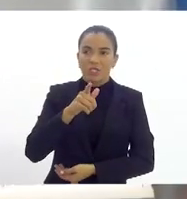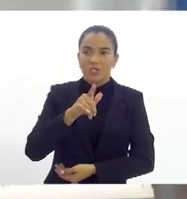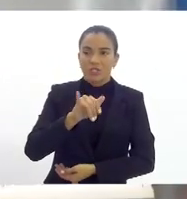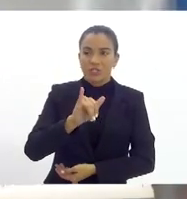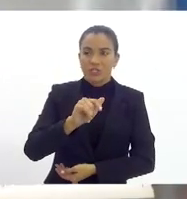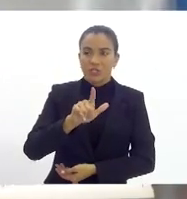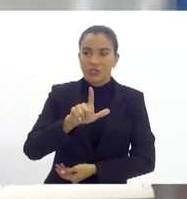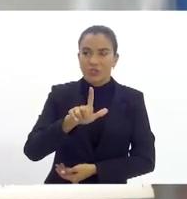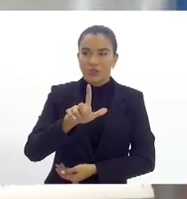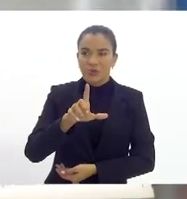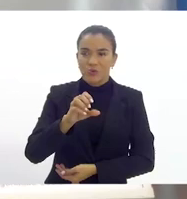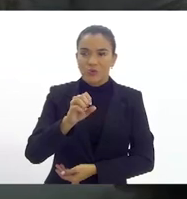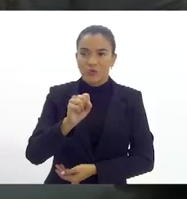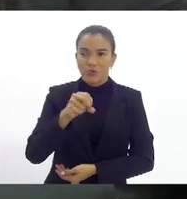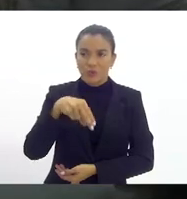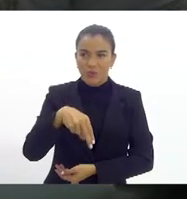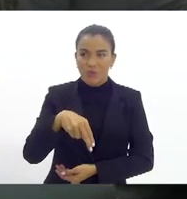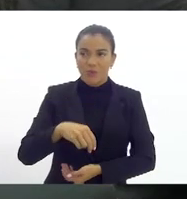Gilson